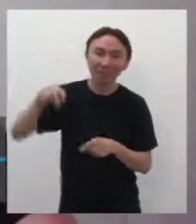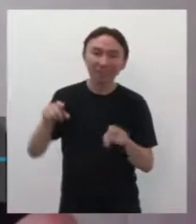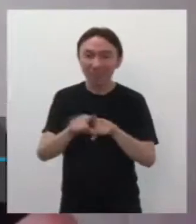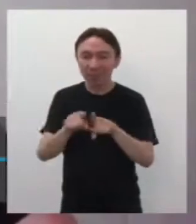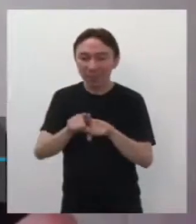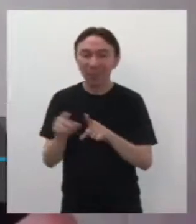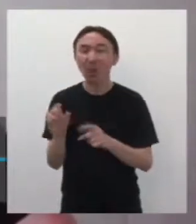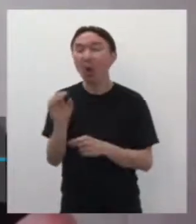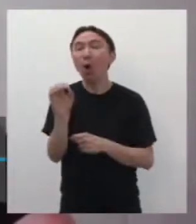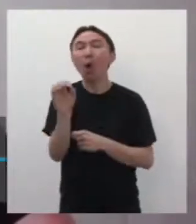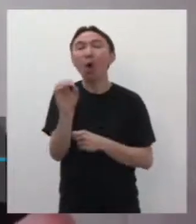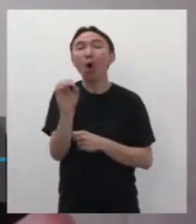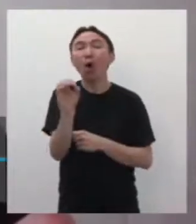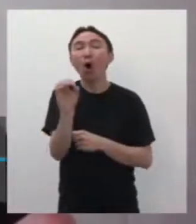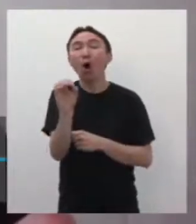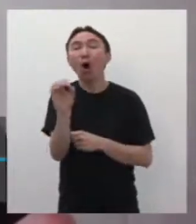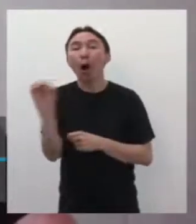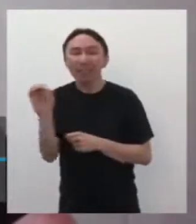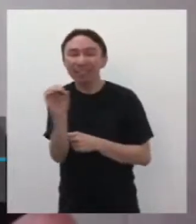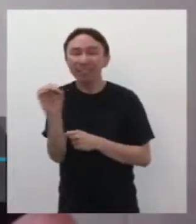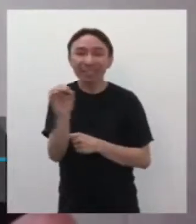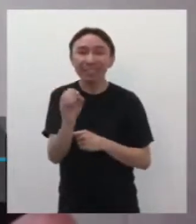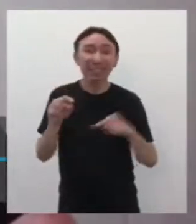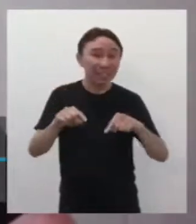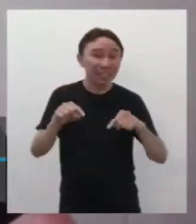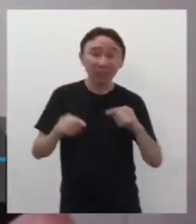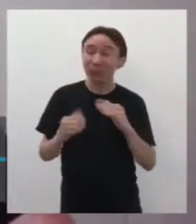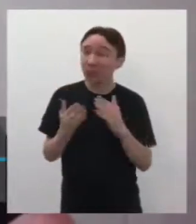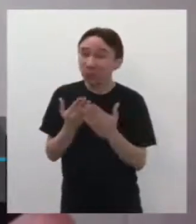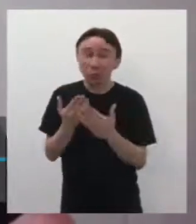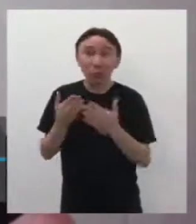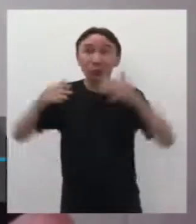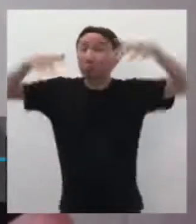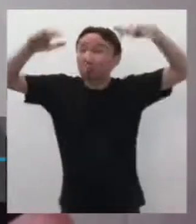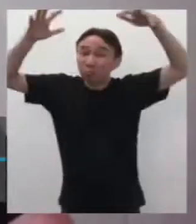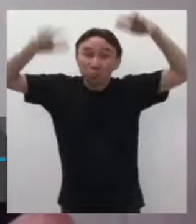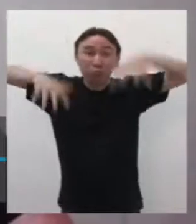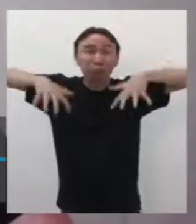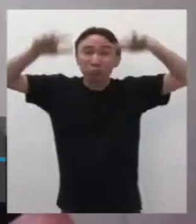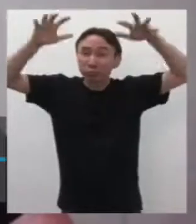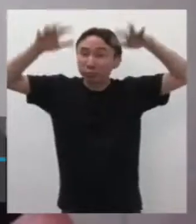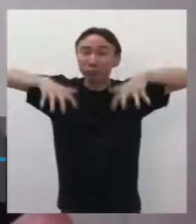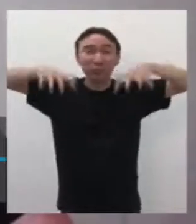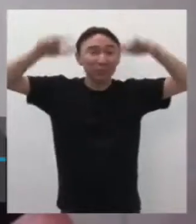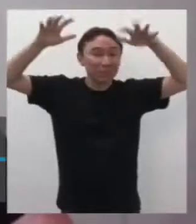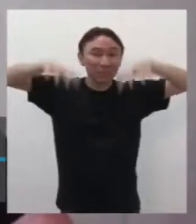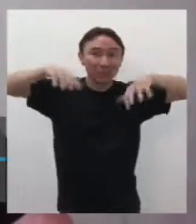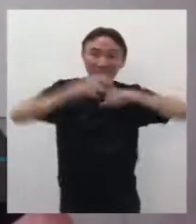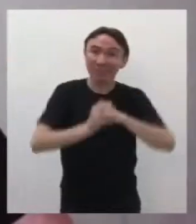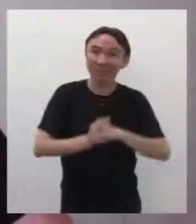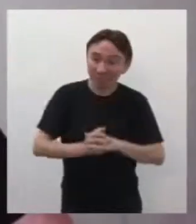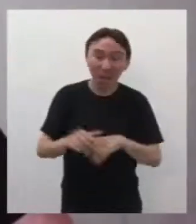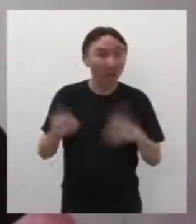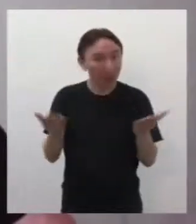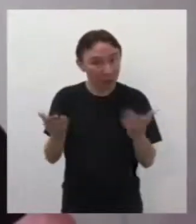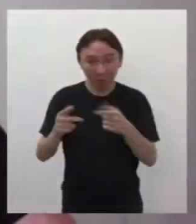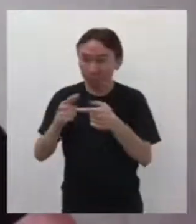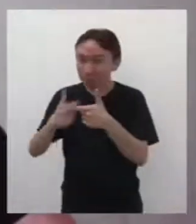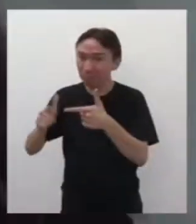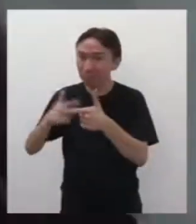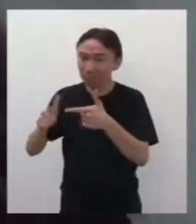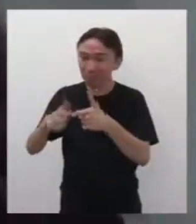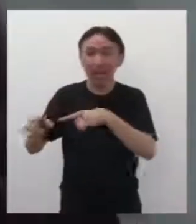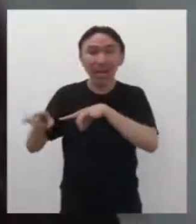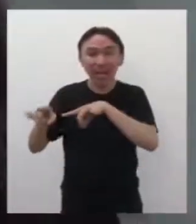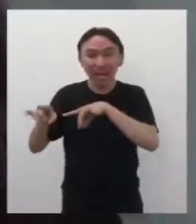de São Paulo. E está caindo o mundo aqui. Tanto é que eu mesma acabei de ter um problema técnico aqui. Aqui está